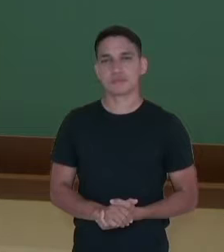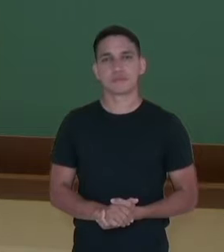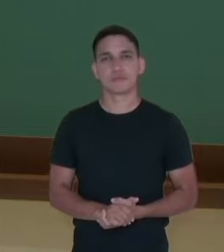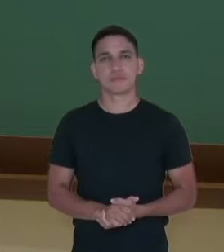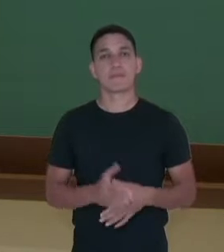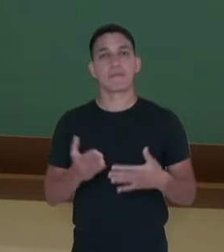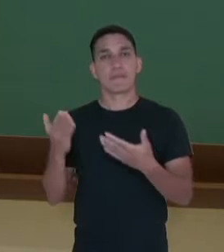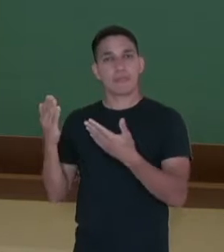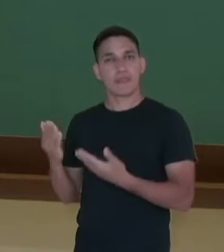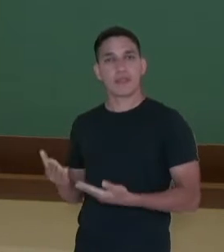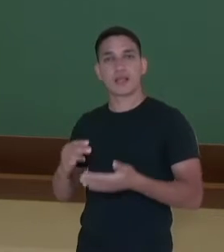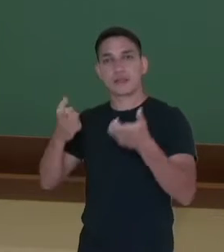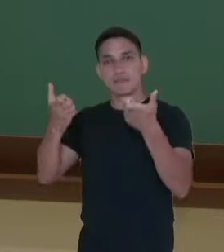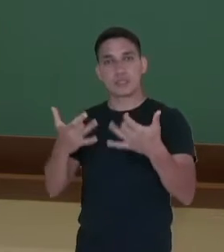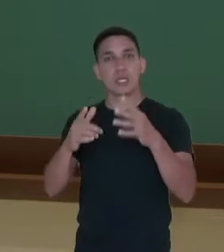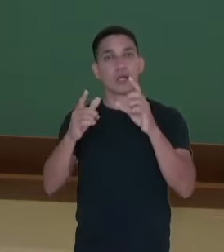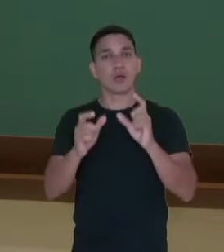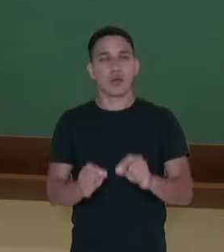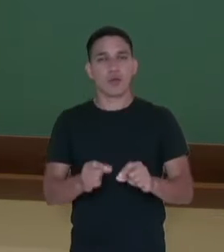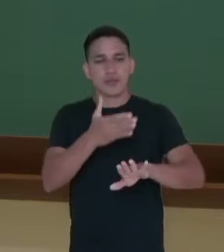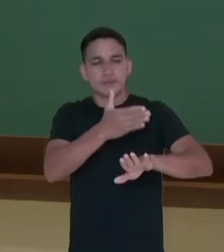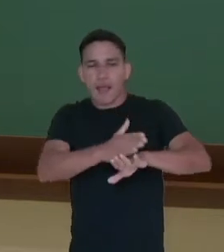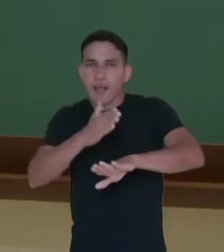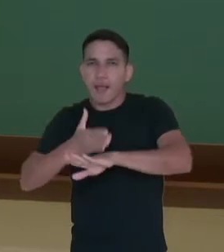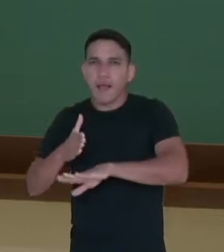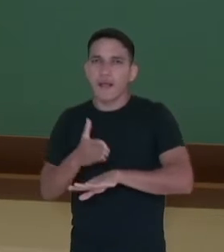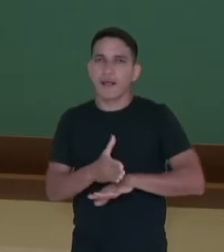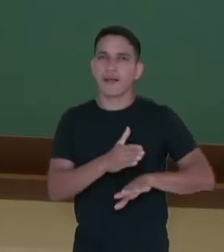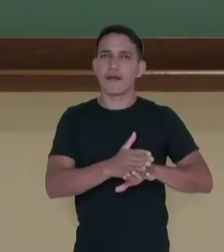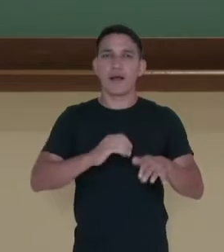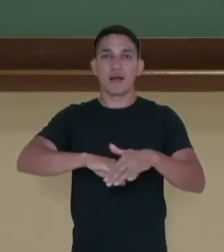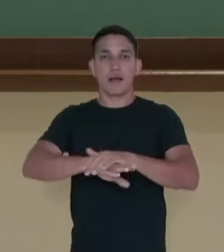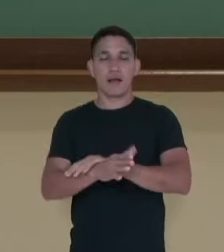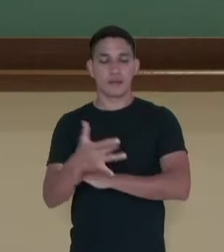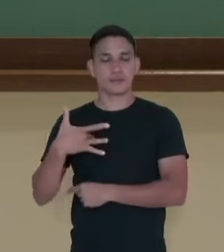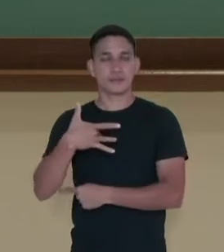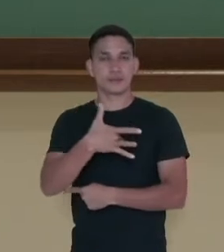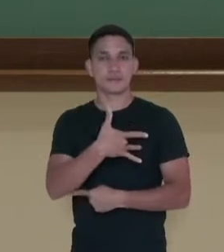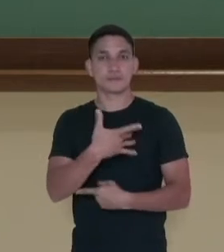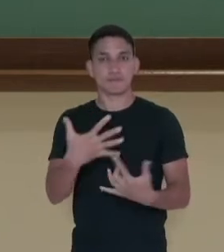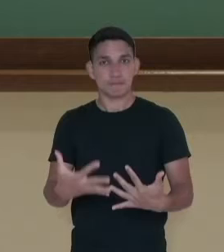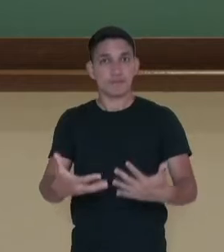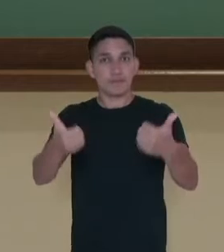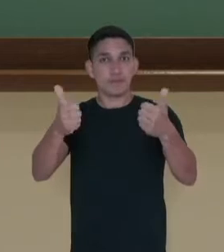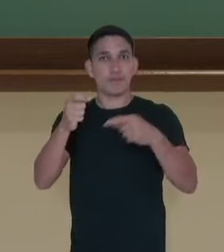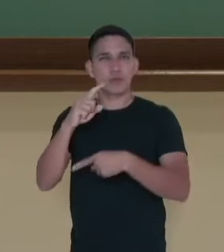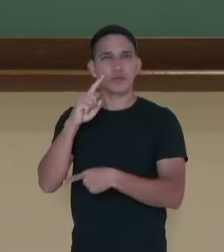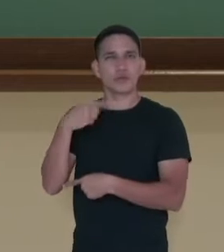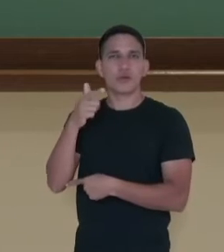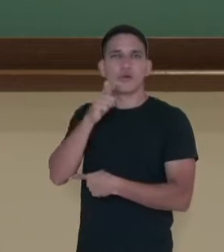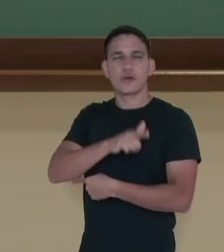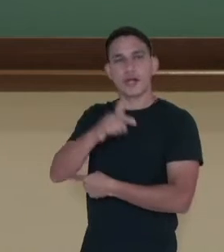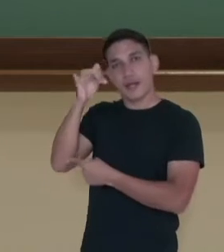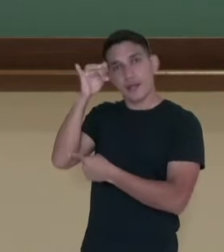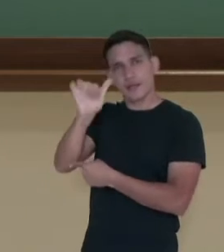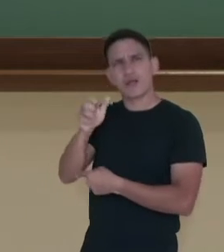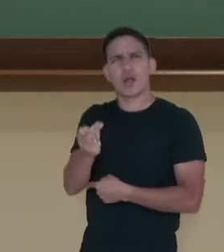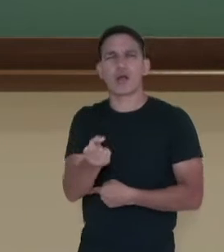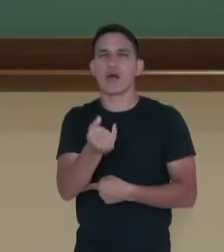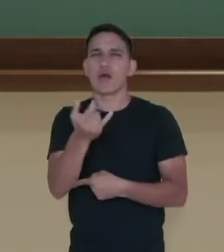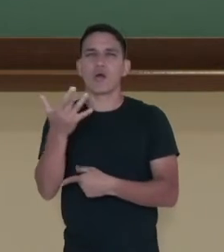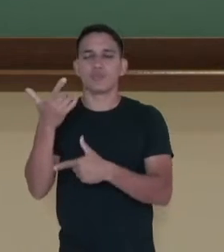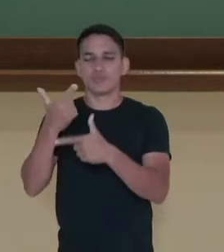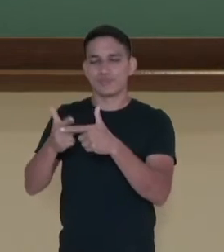Ou seja, com a prática, né, de hábitos saudáveis aí, a gente evita, né, alguns problemas